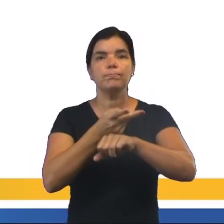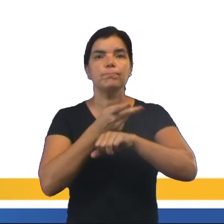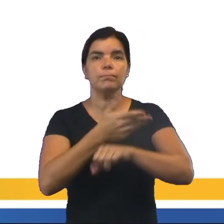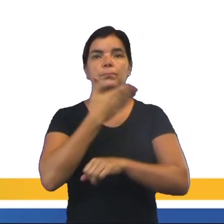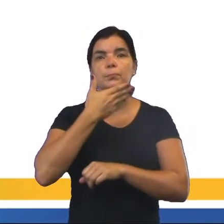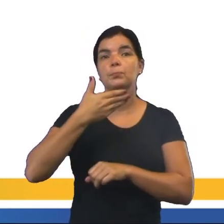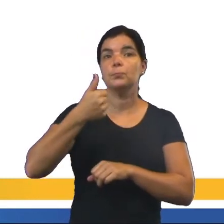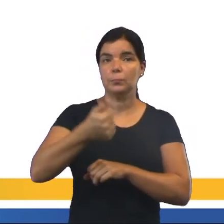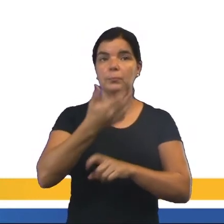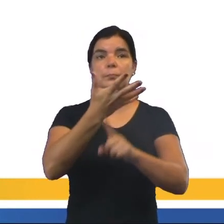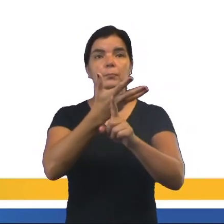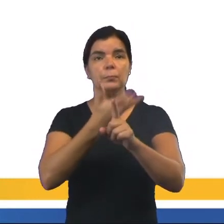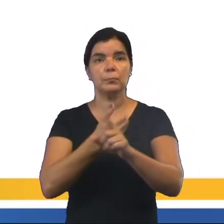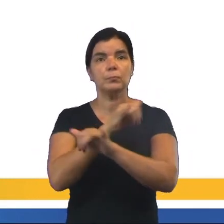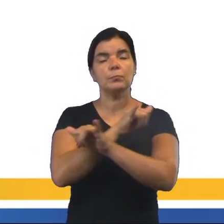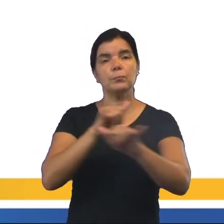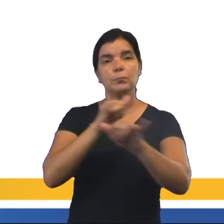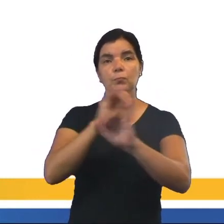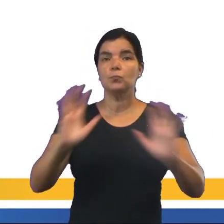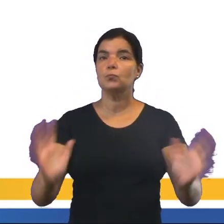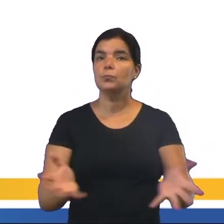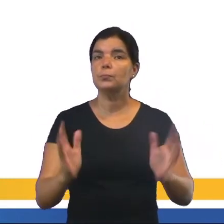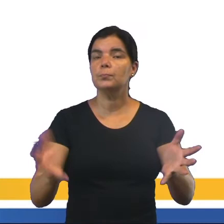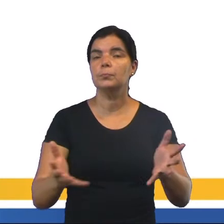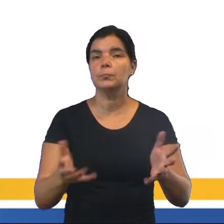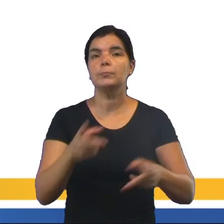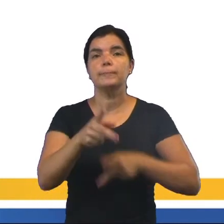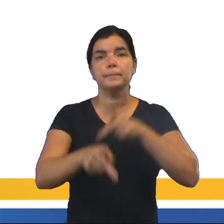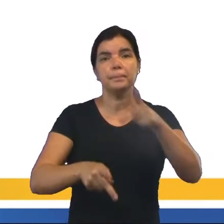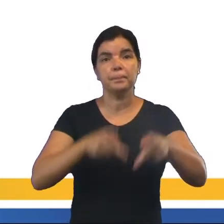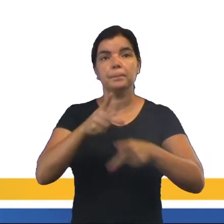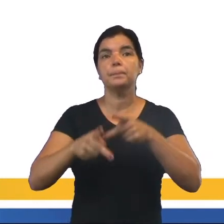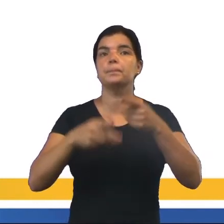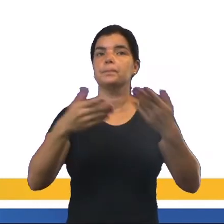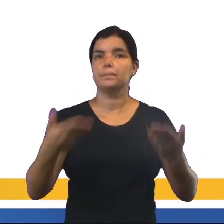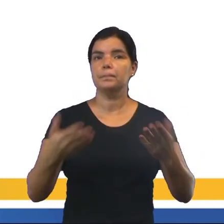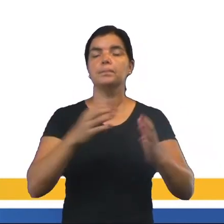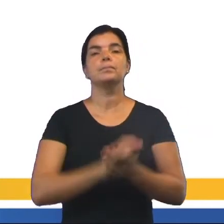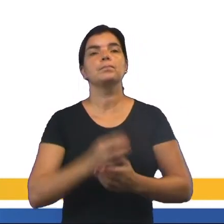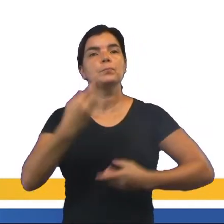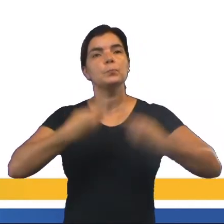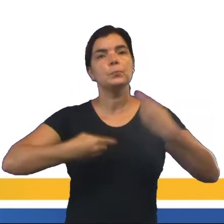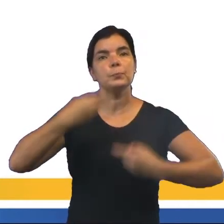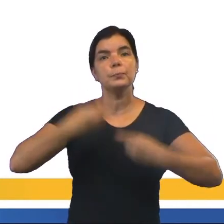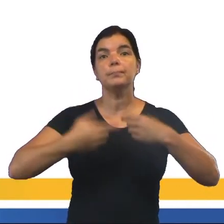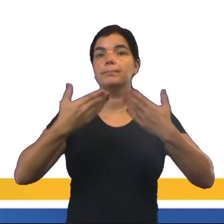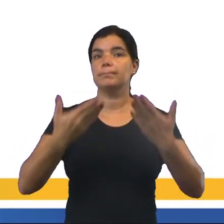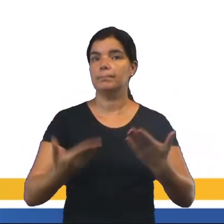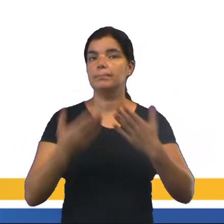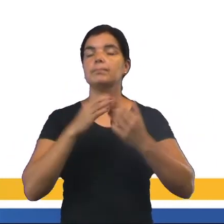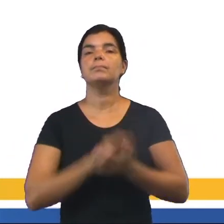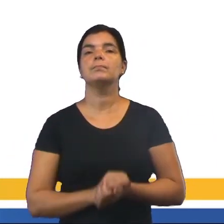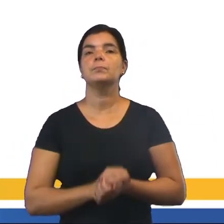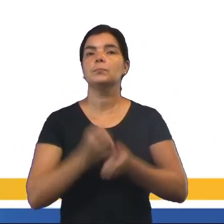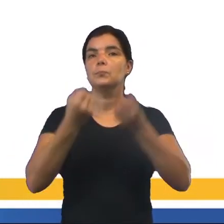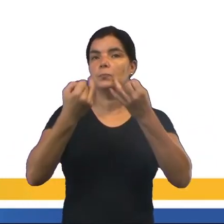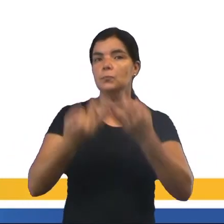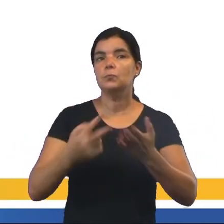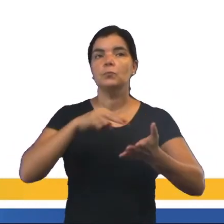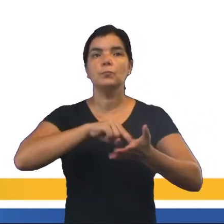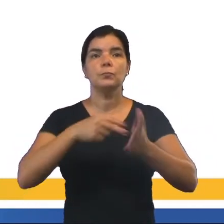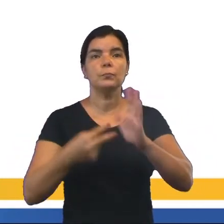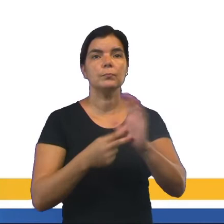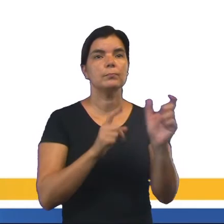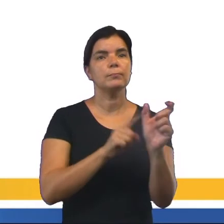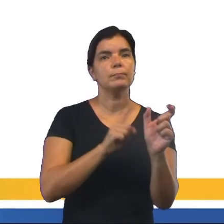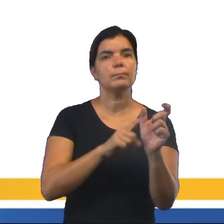procuraram aperfeiçoar-se na arte da empolgação e envolvimento das multidões, através de mensagens políticas. Nesse tipo de